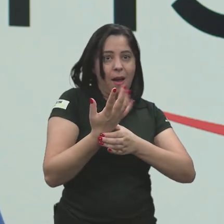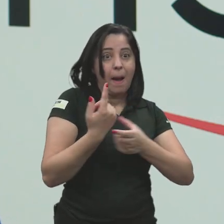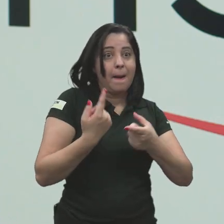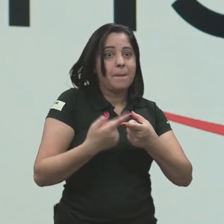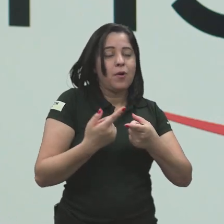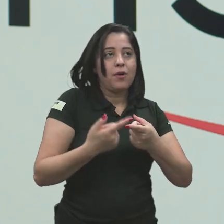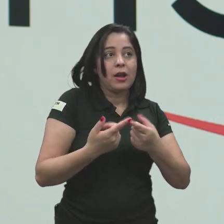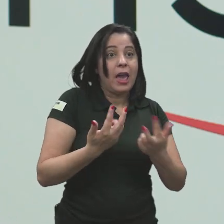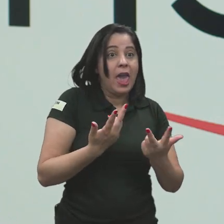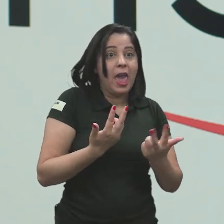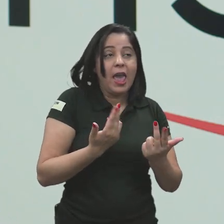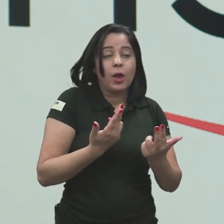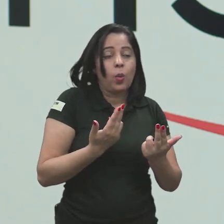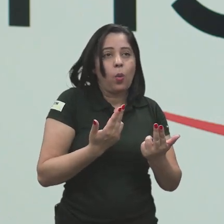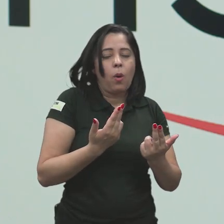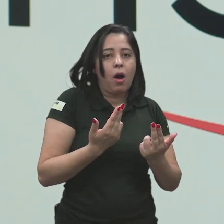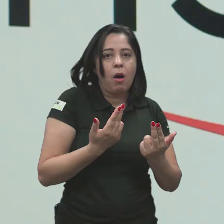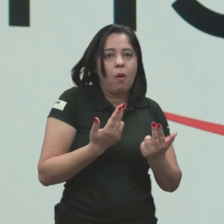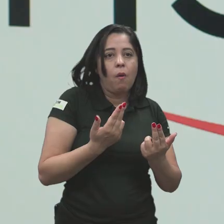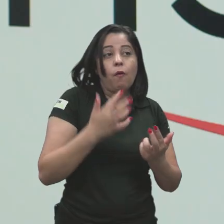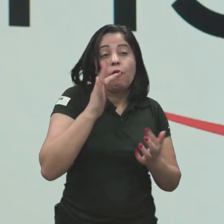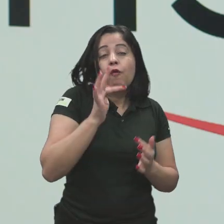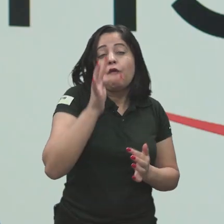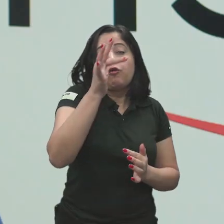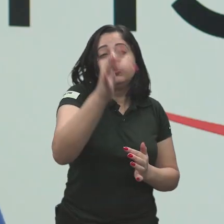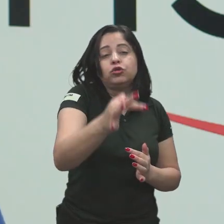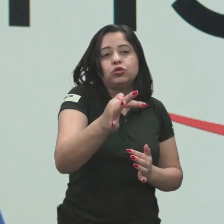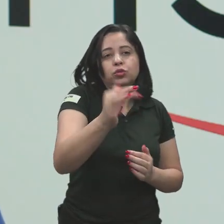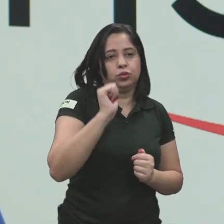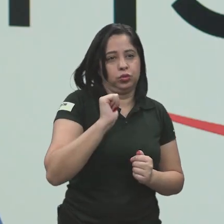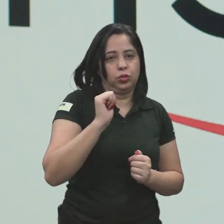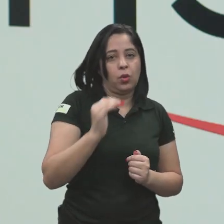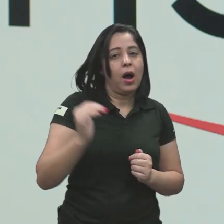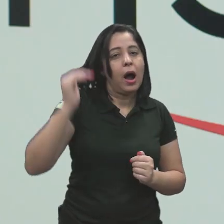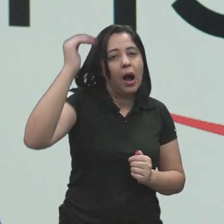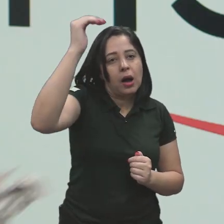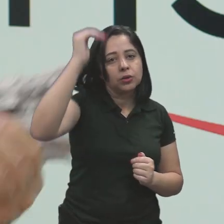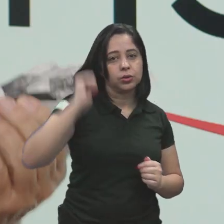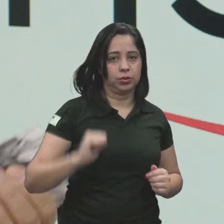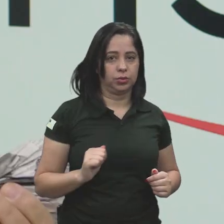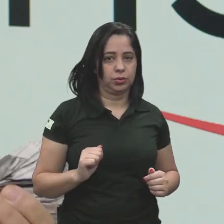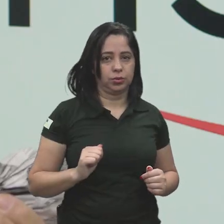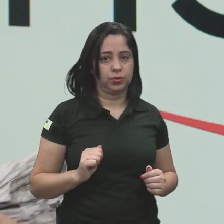você ganha os movimentos largos, igual a gente vê. Quando a gente